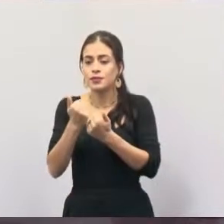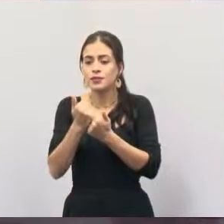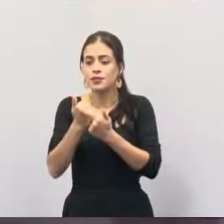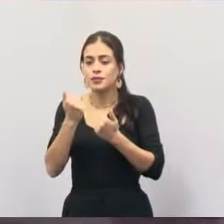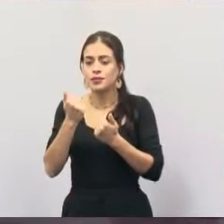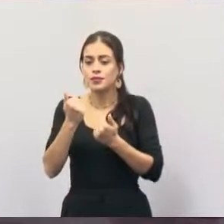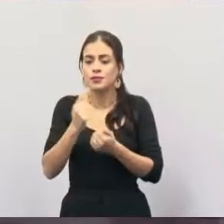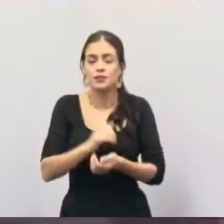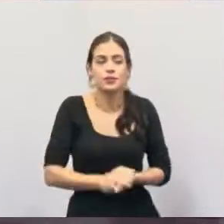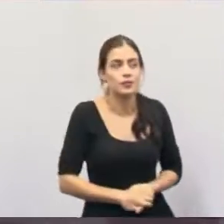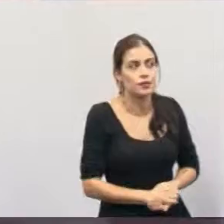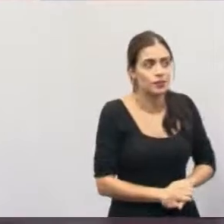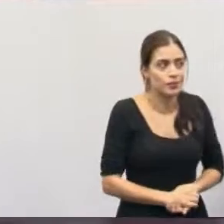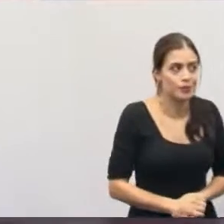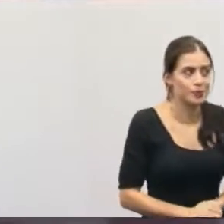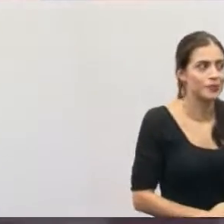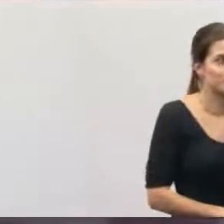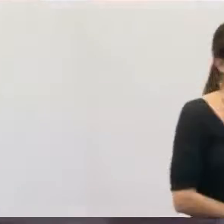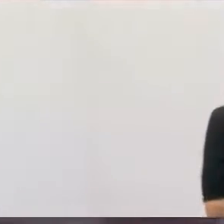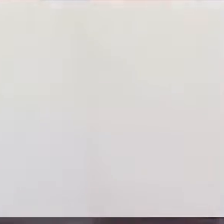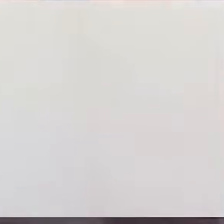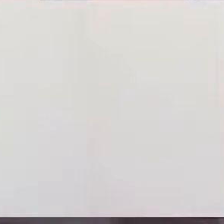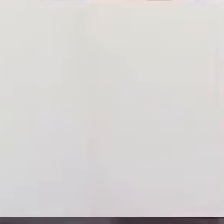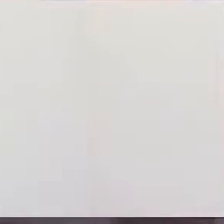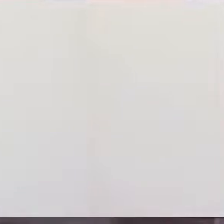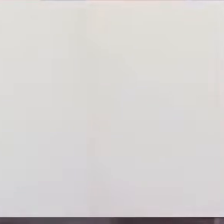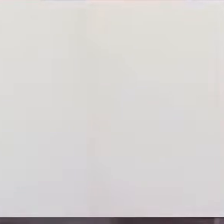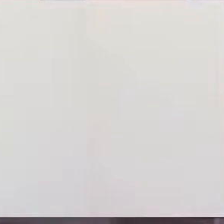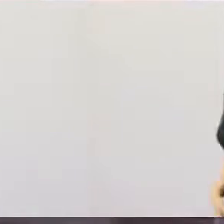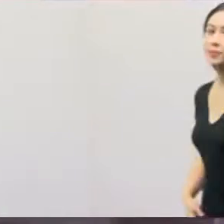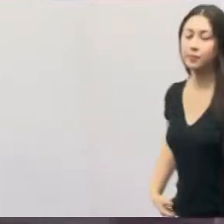O projeto está em discussão.